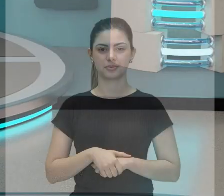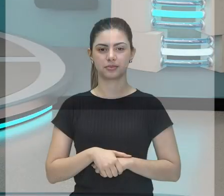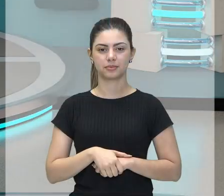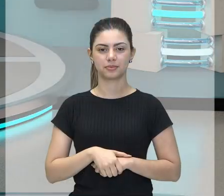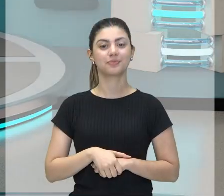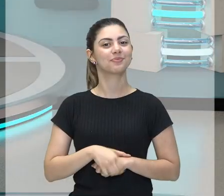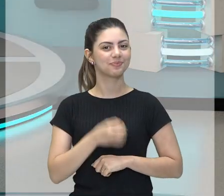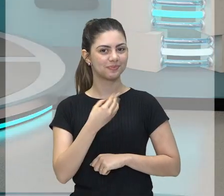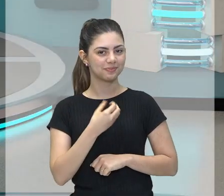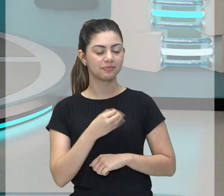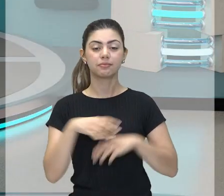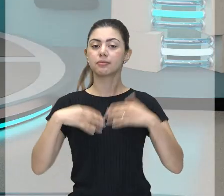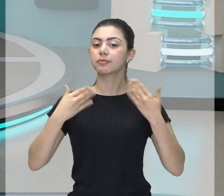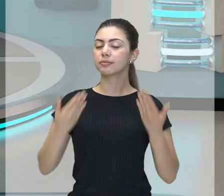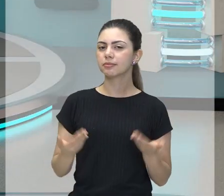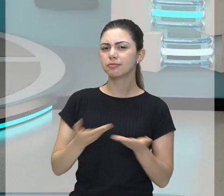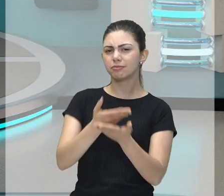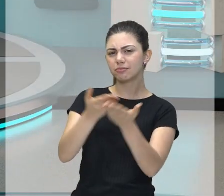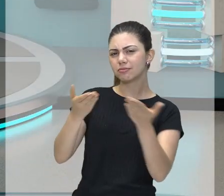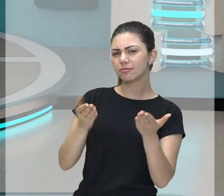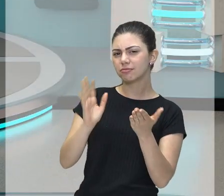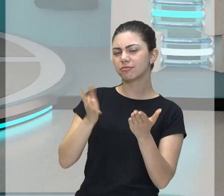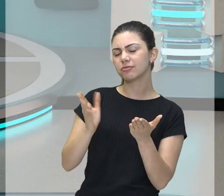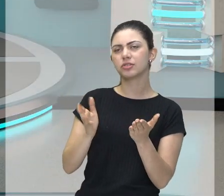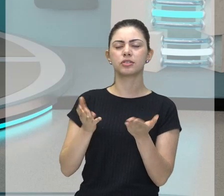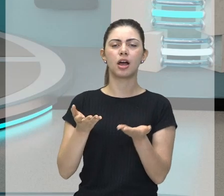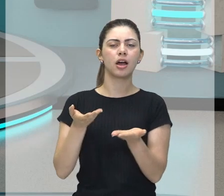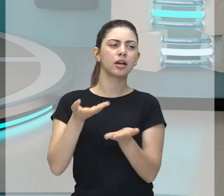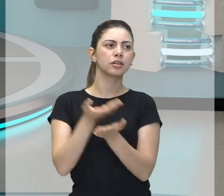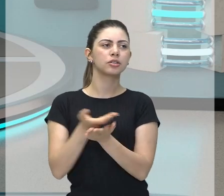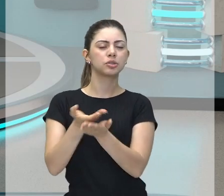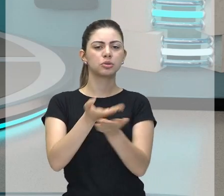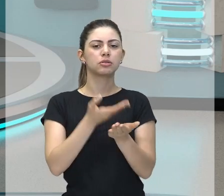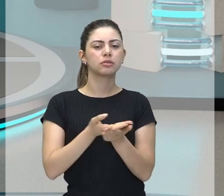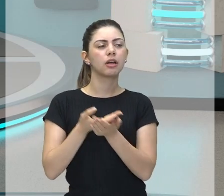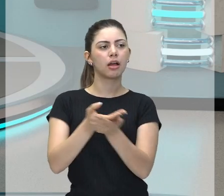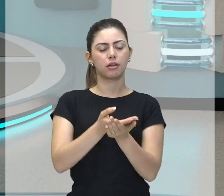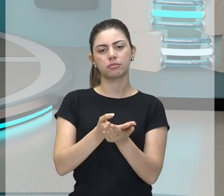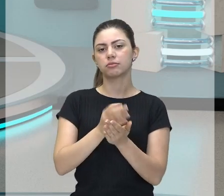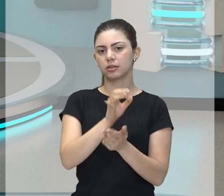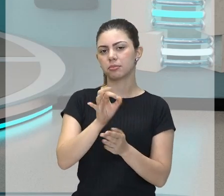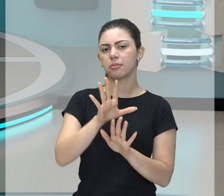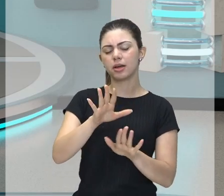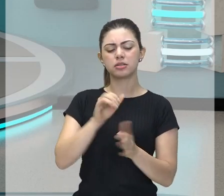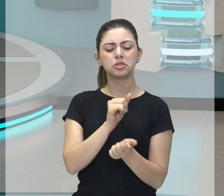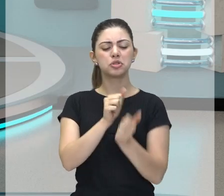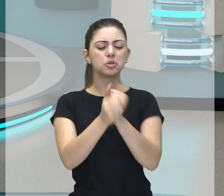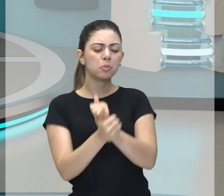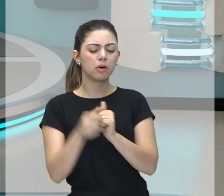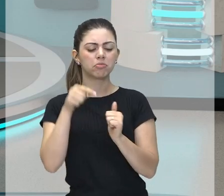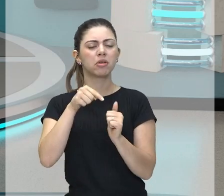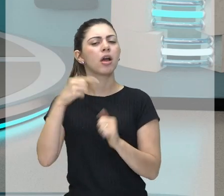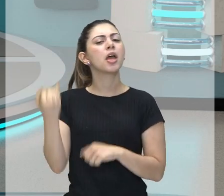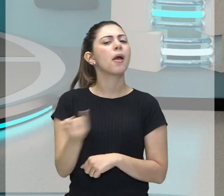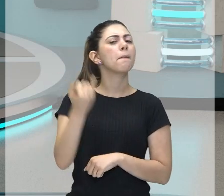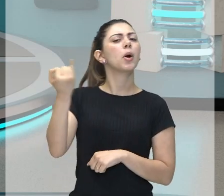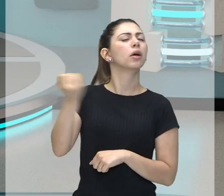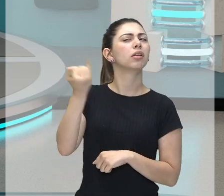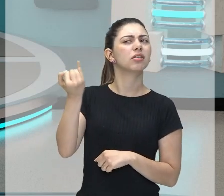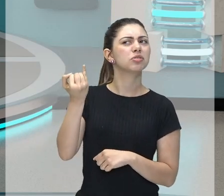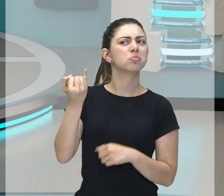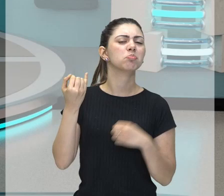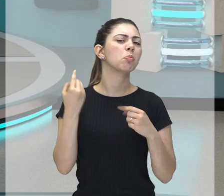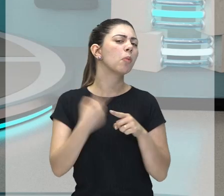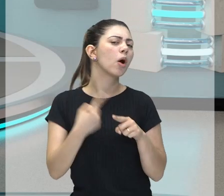Muito bem, gente. Então, vocês já pararam para reparar qual é a importância do esporte para a gente? Por que será